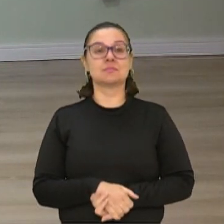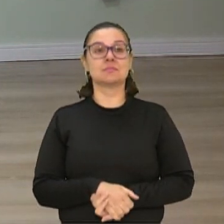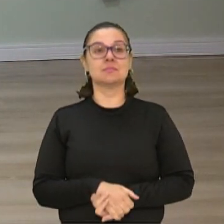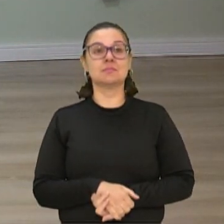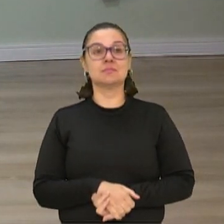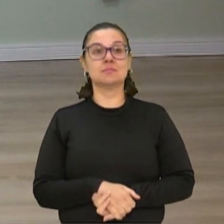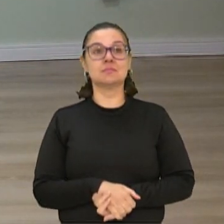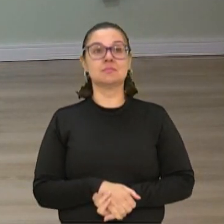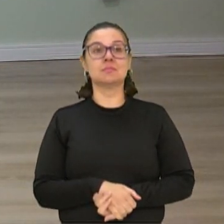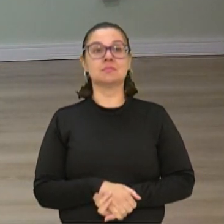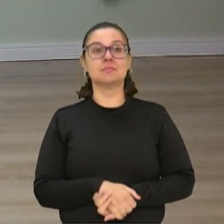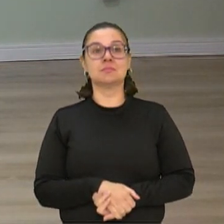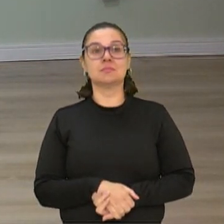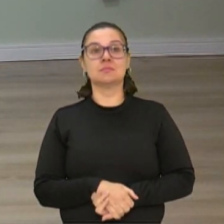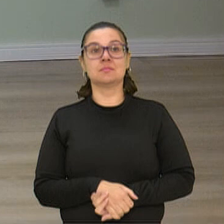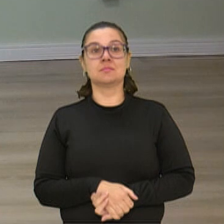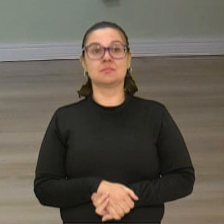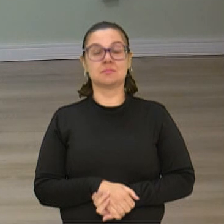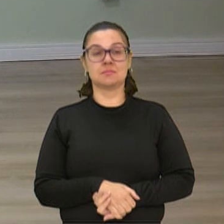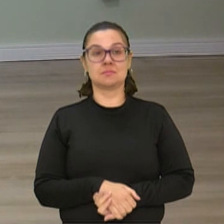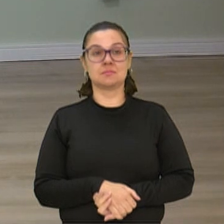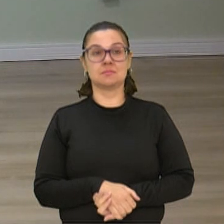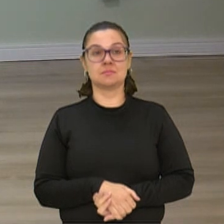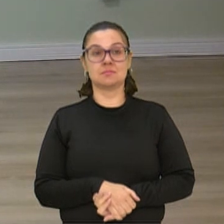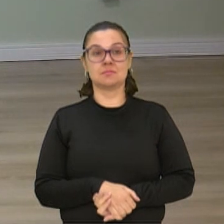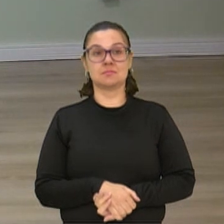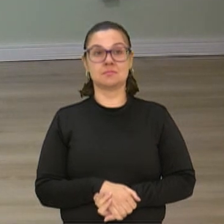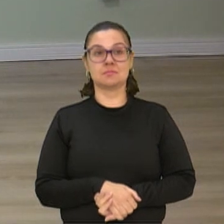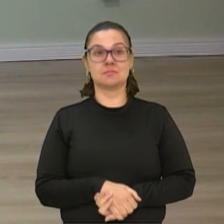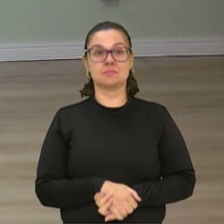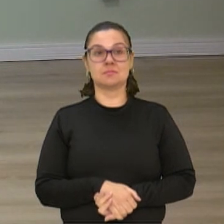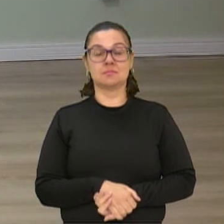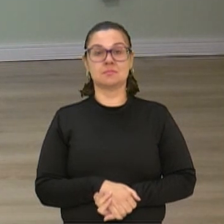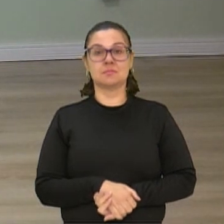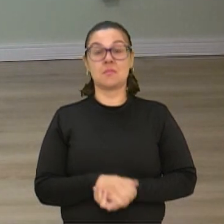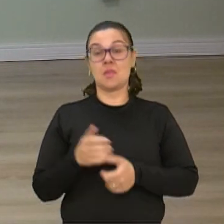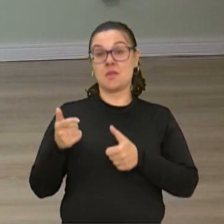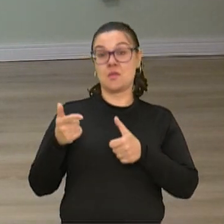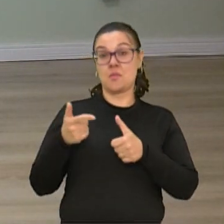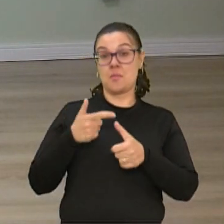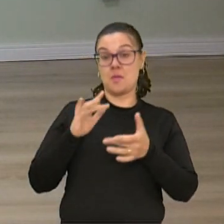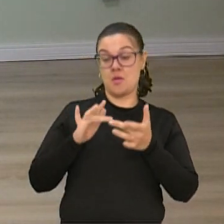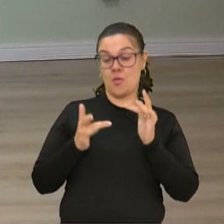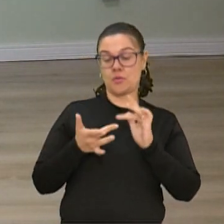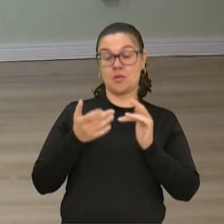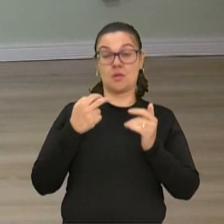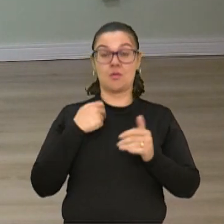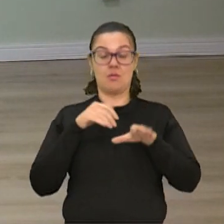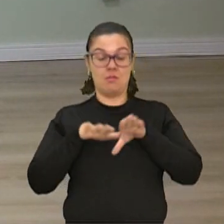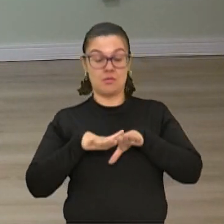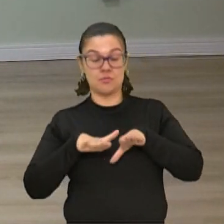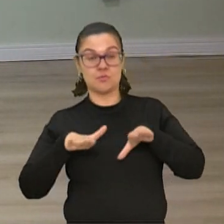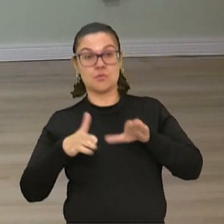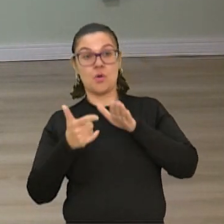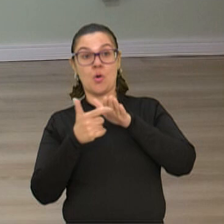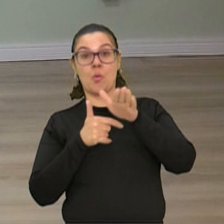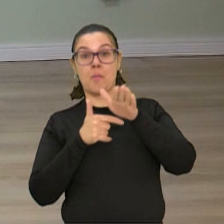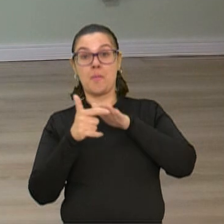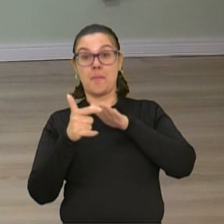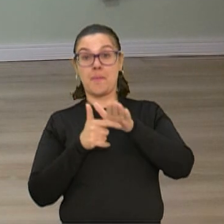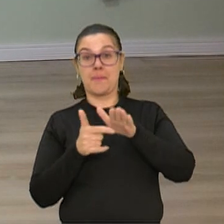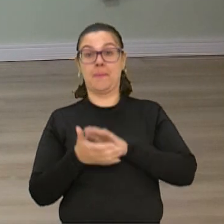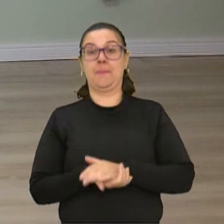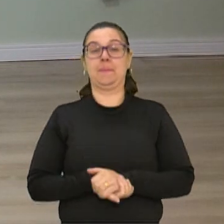vamos iniciar com ele aqui no chão. Então, o nosso primeiro contato com o bastão será feito com